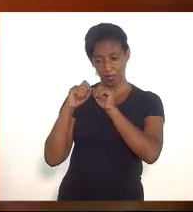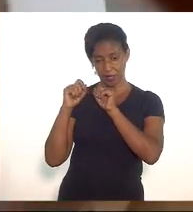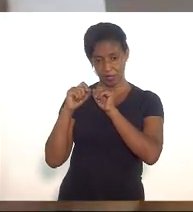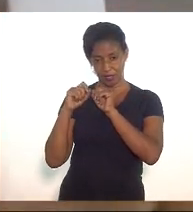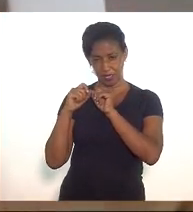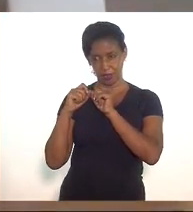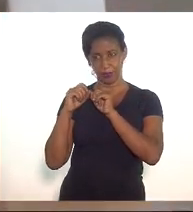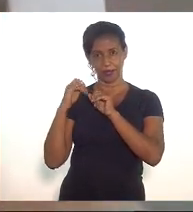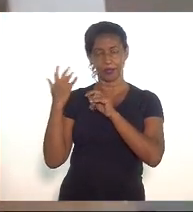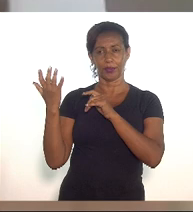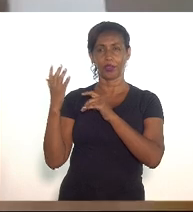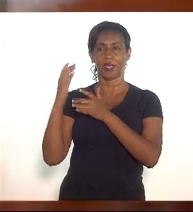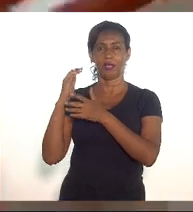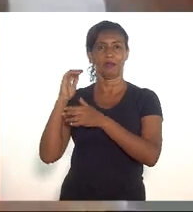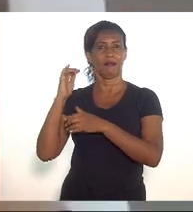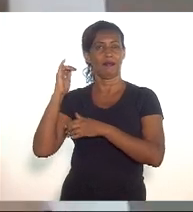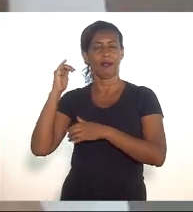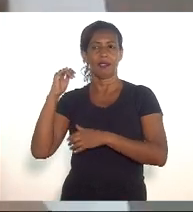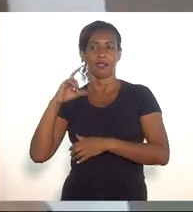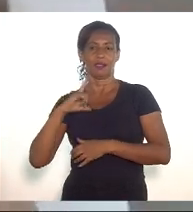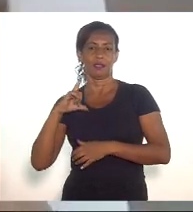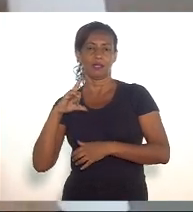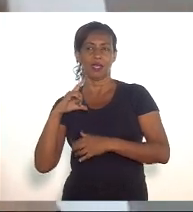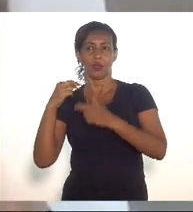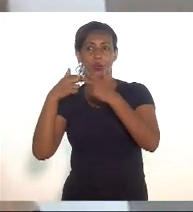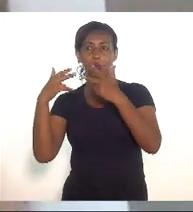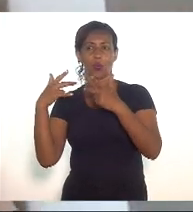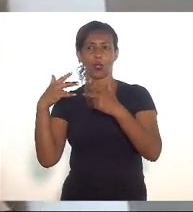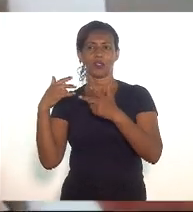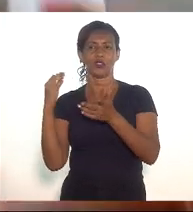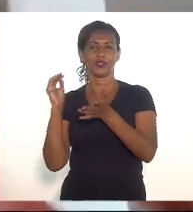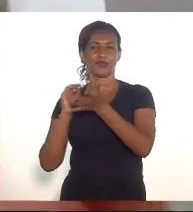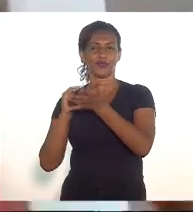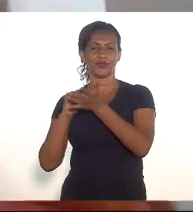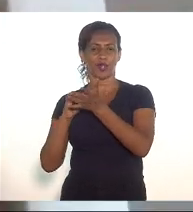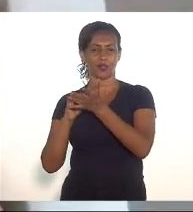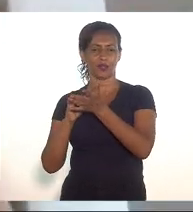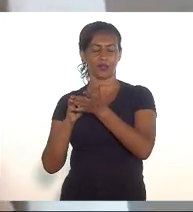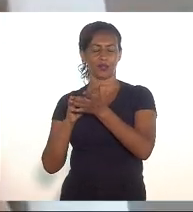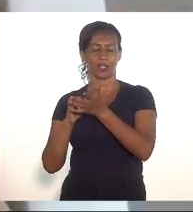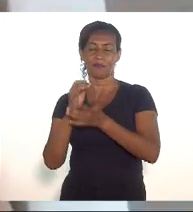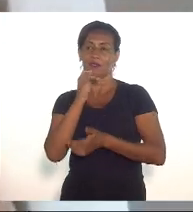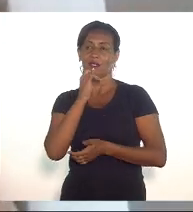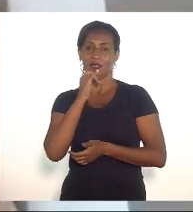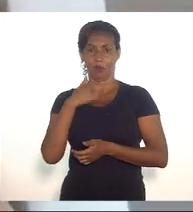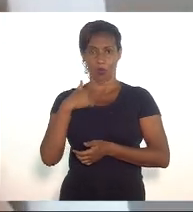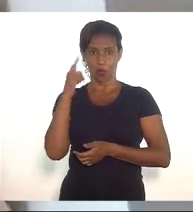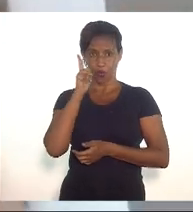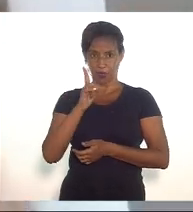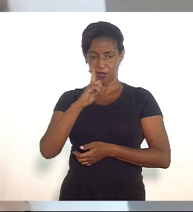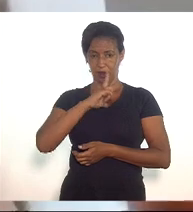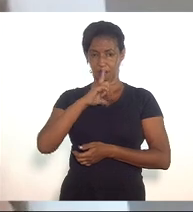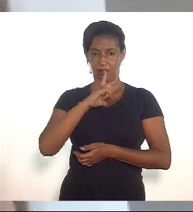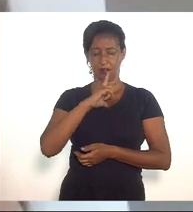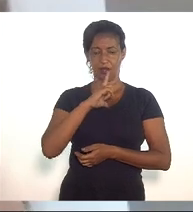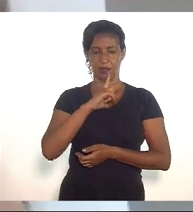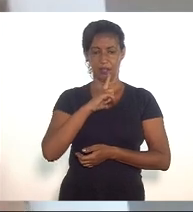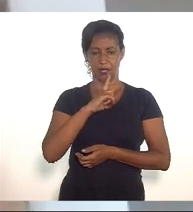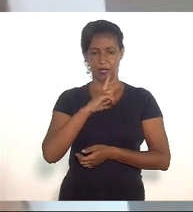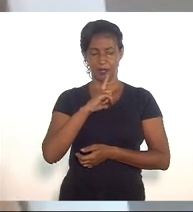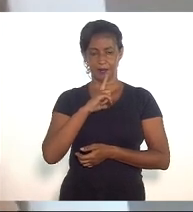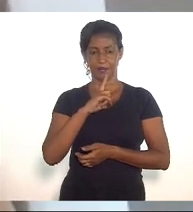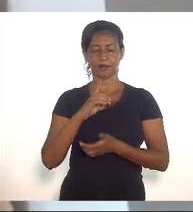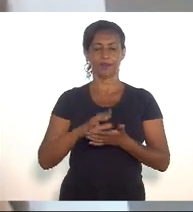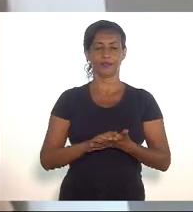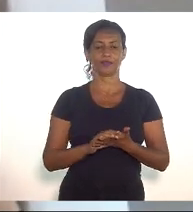não funcionam, não se falam, que é o seguinte: eu consegui ter, e vocês vão ver a